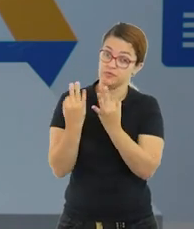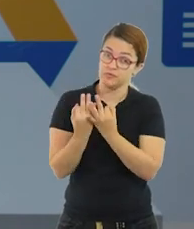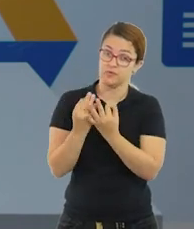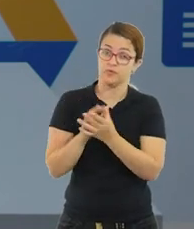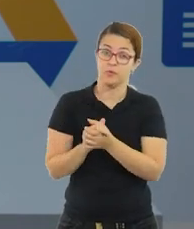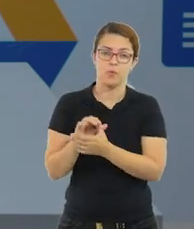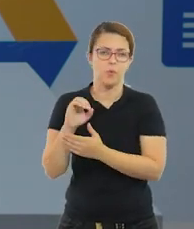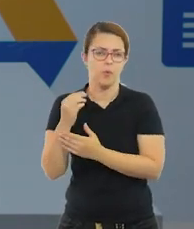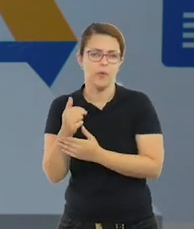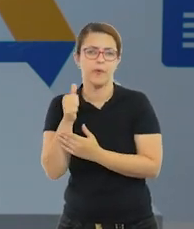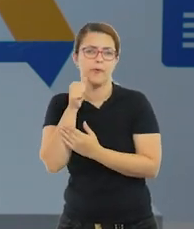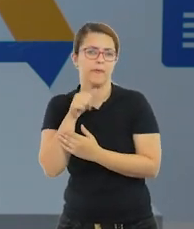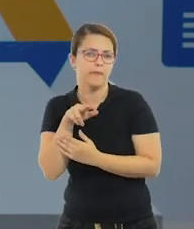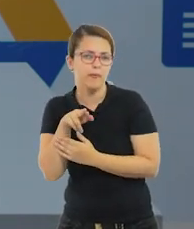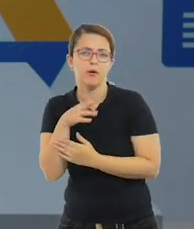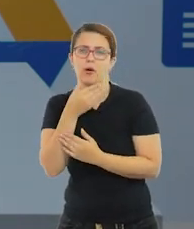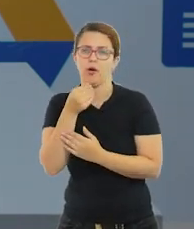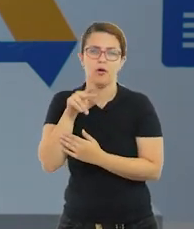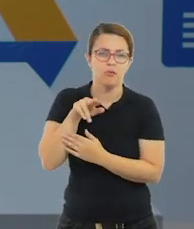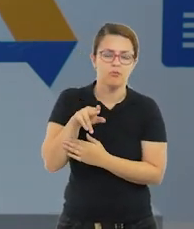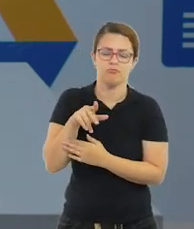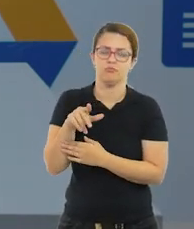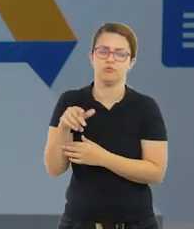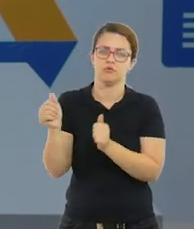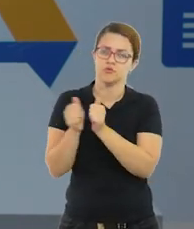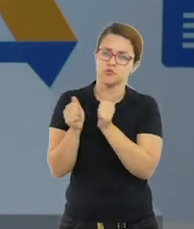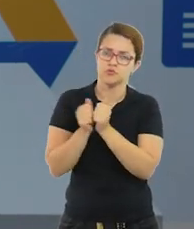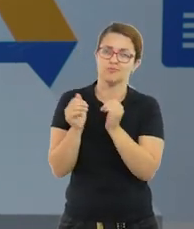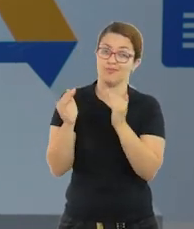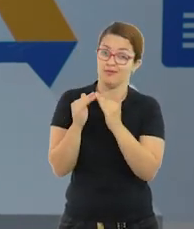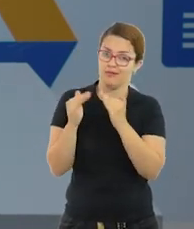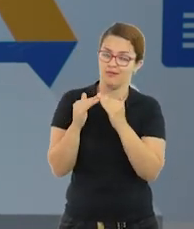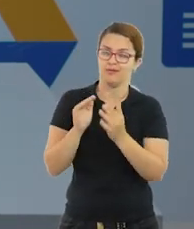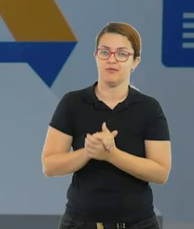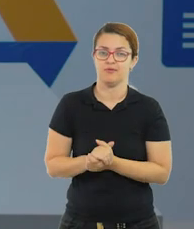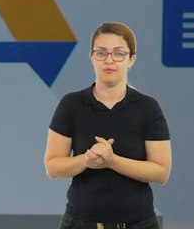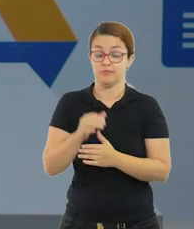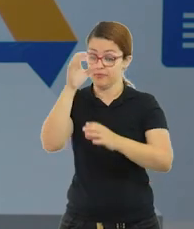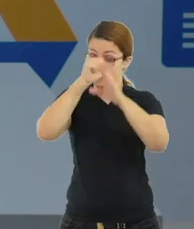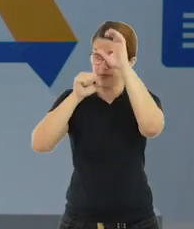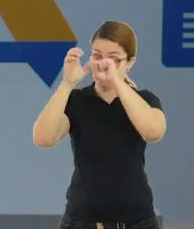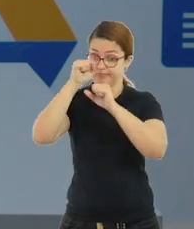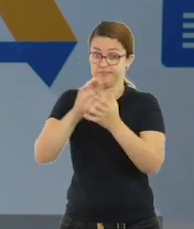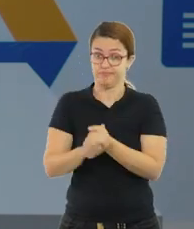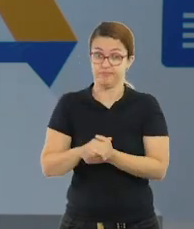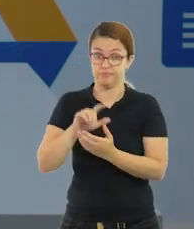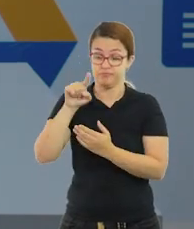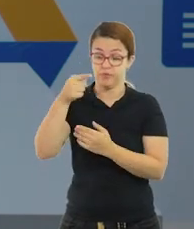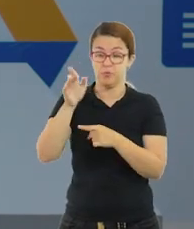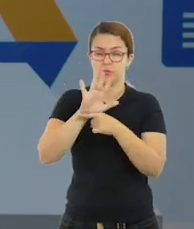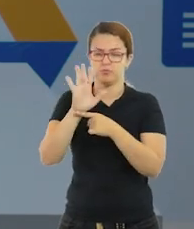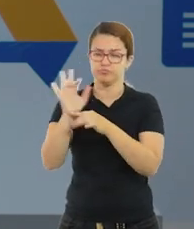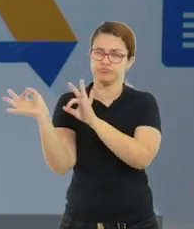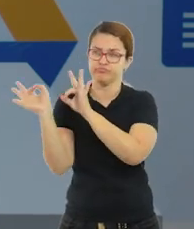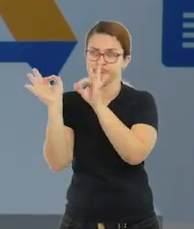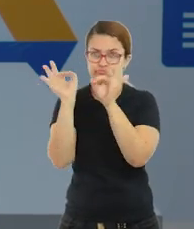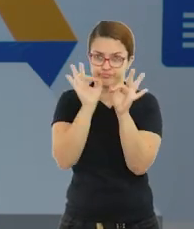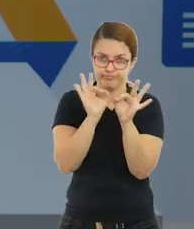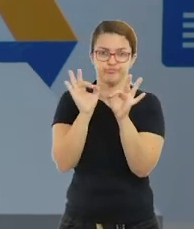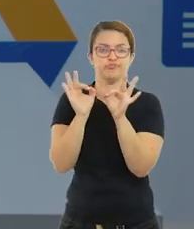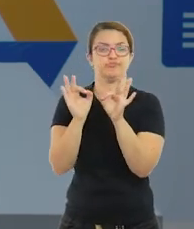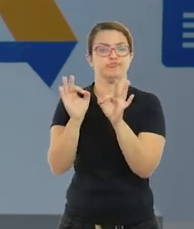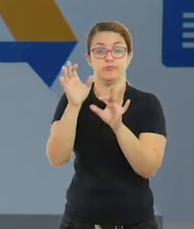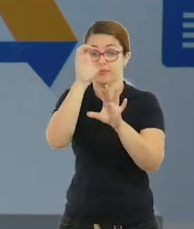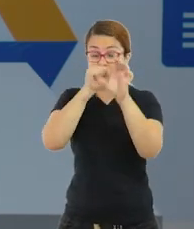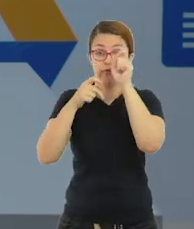pais de vocês, ou um irmão, uma irmã, quem tiver na casa de vocês. Depois que vocês fizerem a pronúncia dos Wild